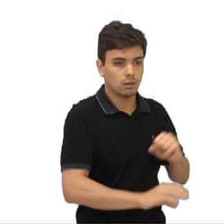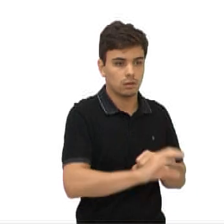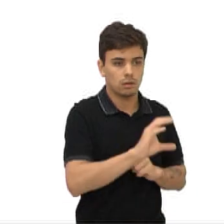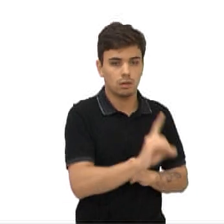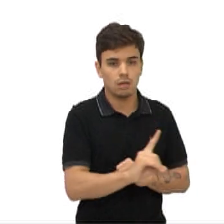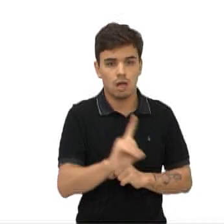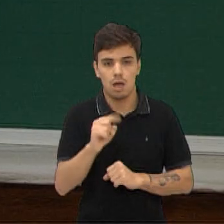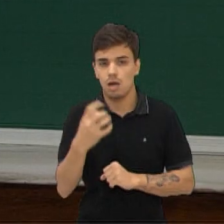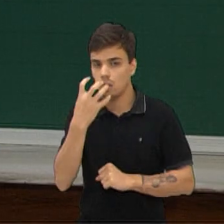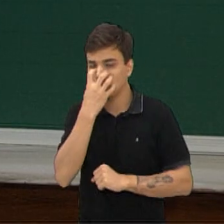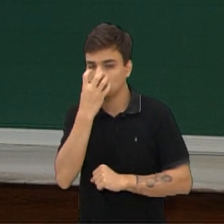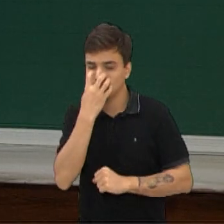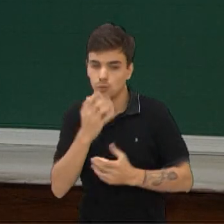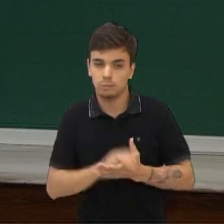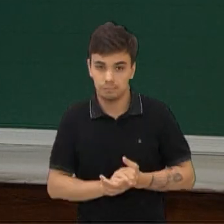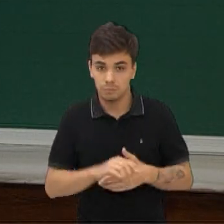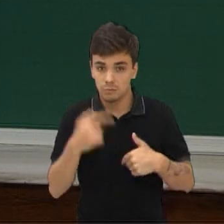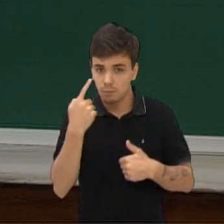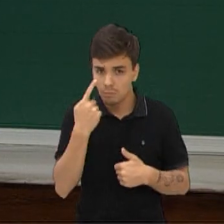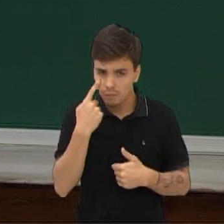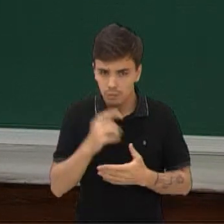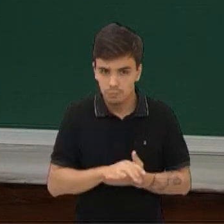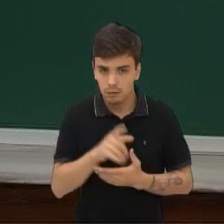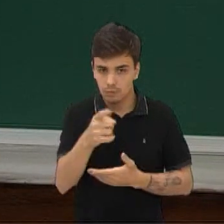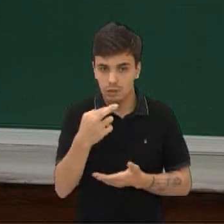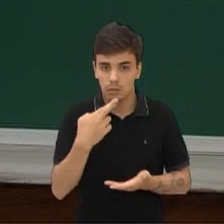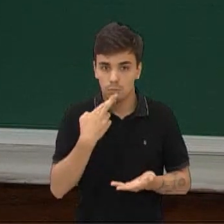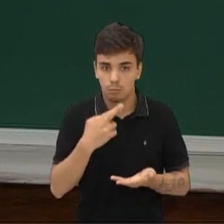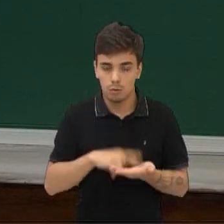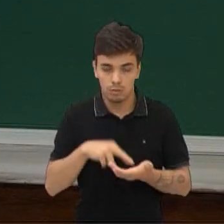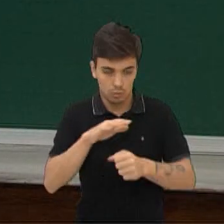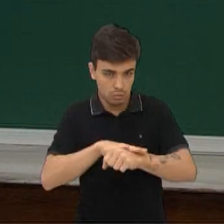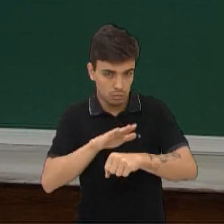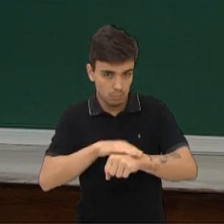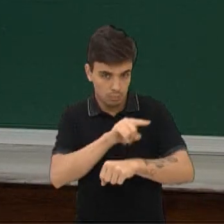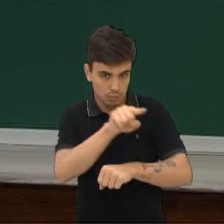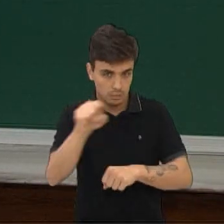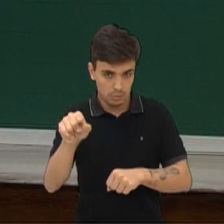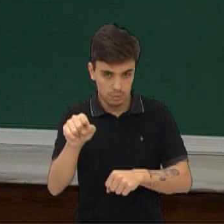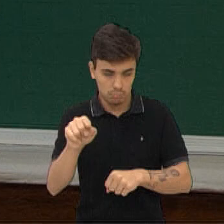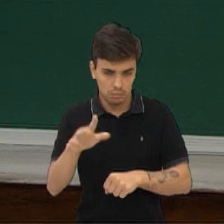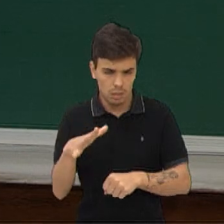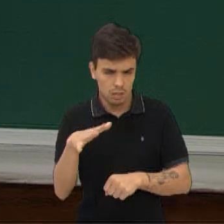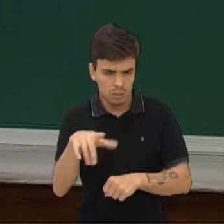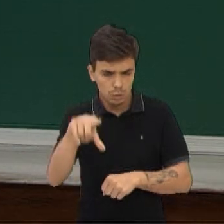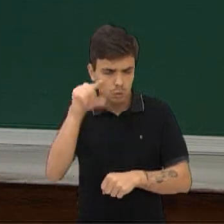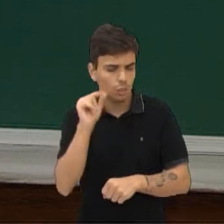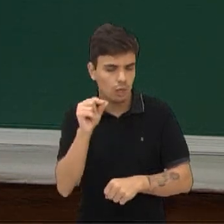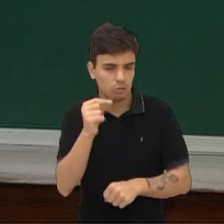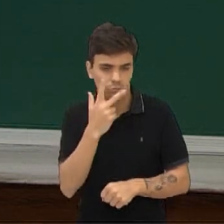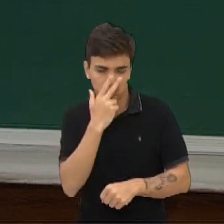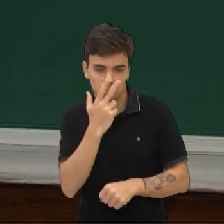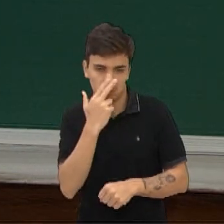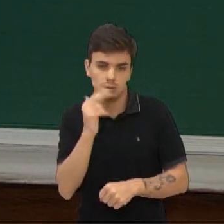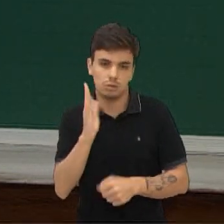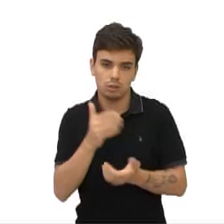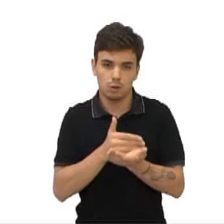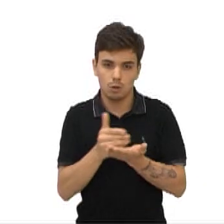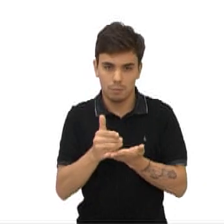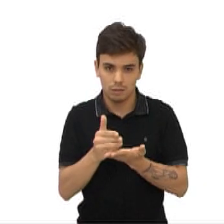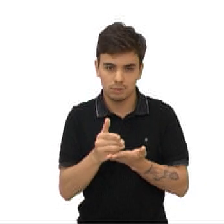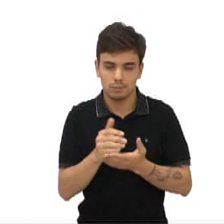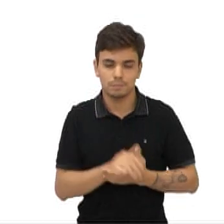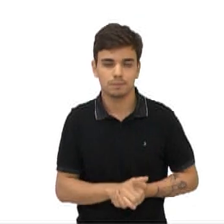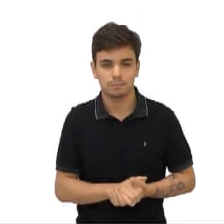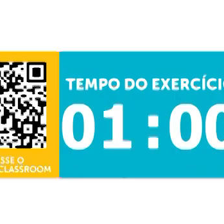cãozinho? Vamos ver? Você responde para mim, eu dou um tempinho para você meio que adivinhar isso daí e a gente começa, tá